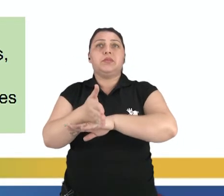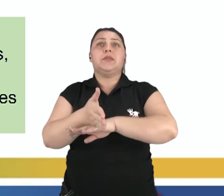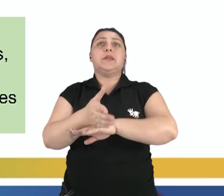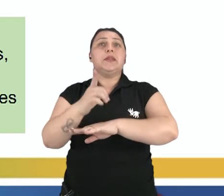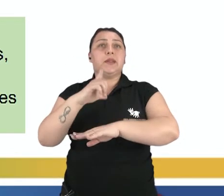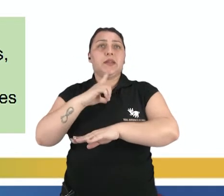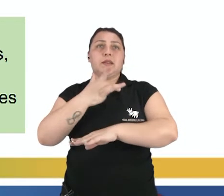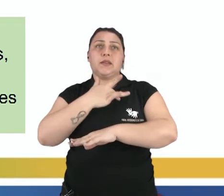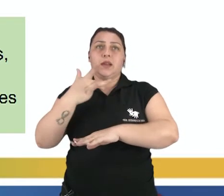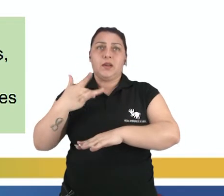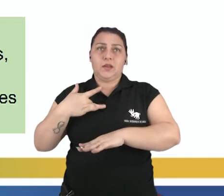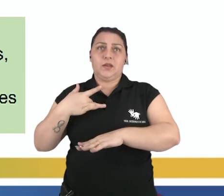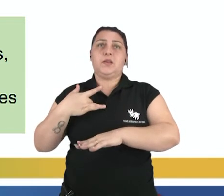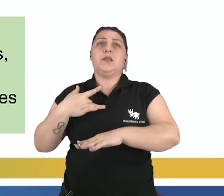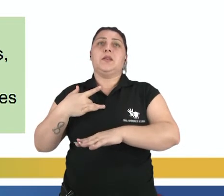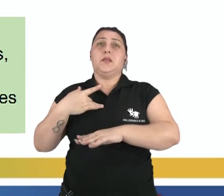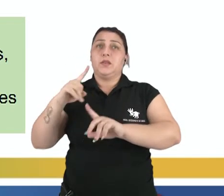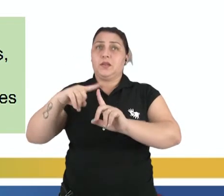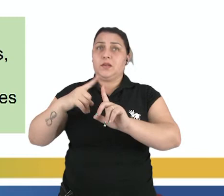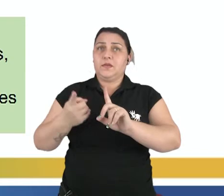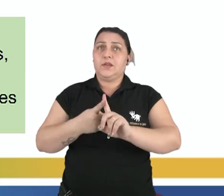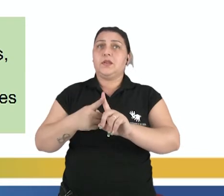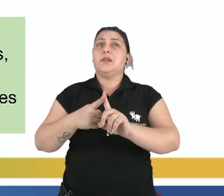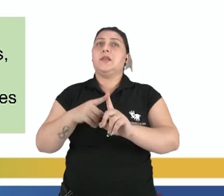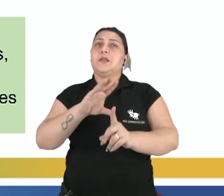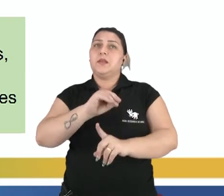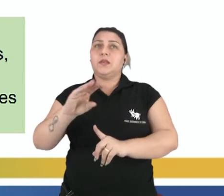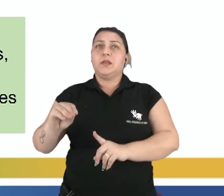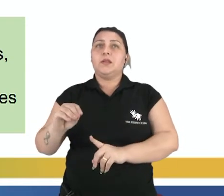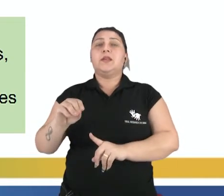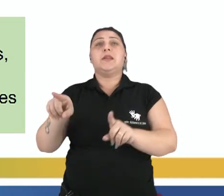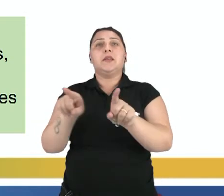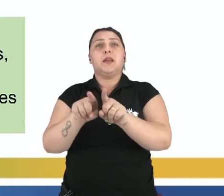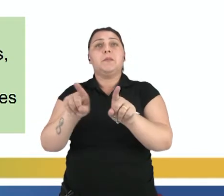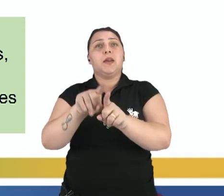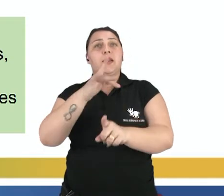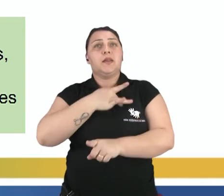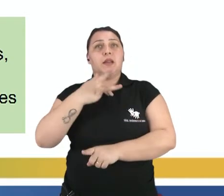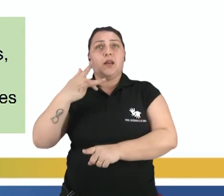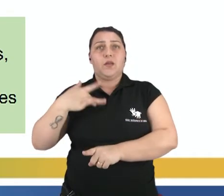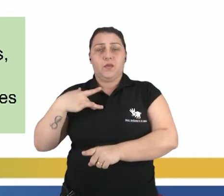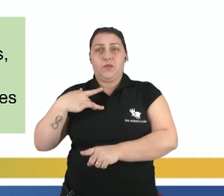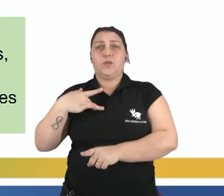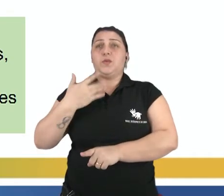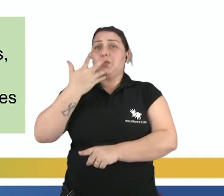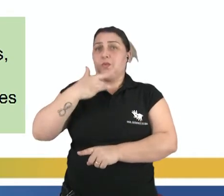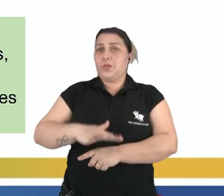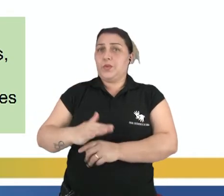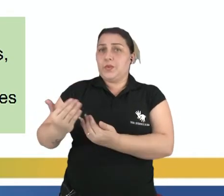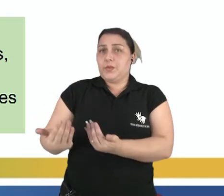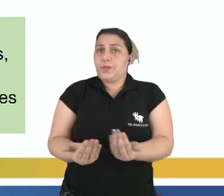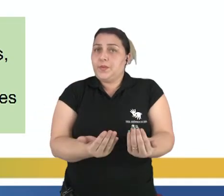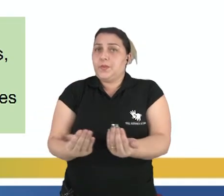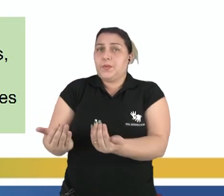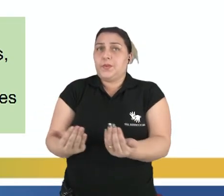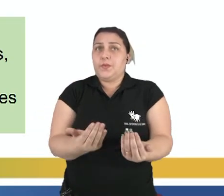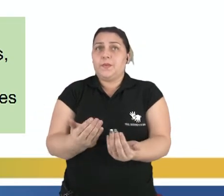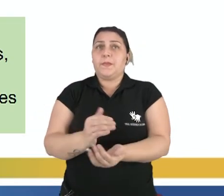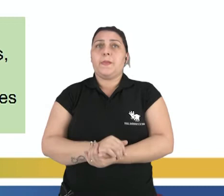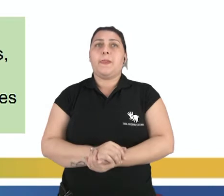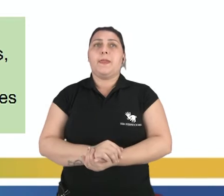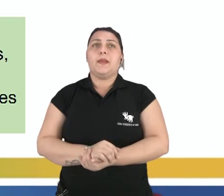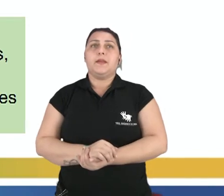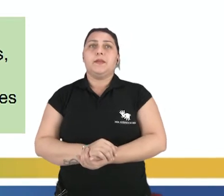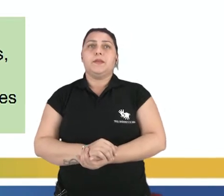que promovam a saúde reprodutiva de adolescente e a saúde, né? No caso do